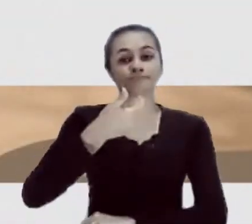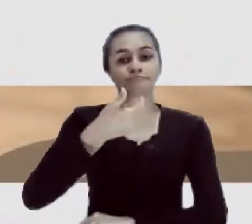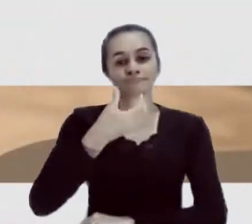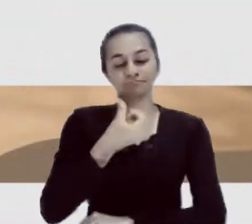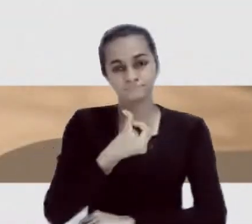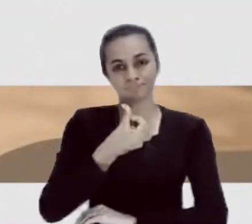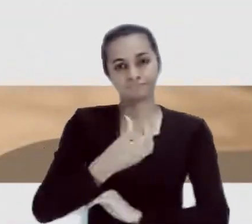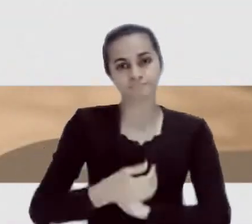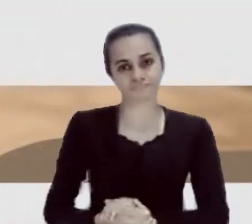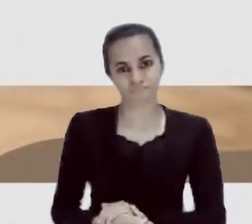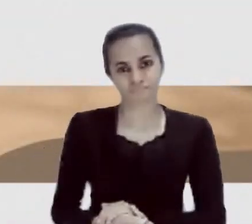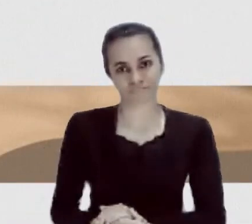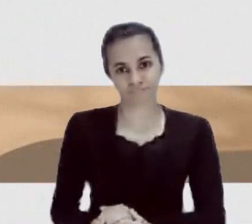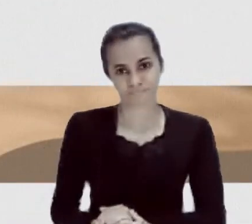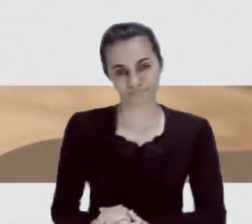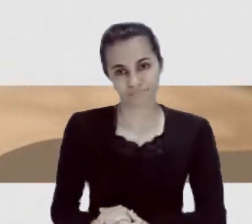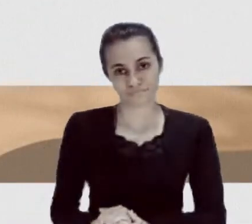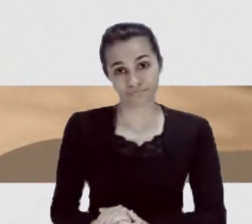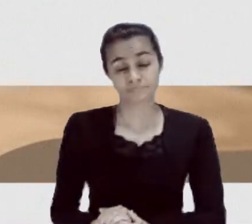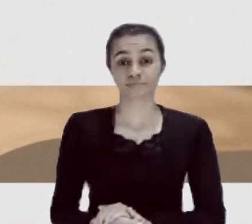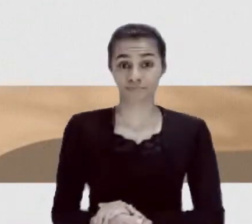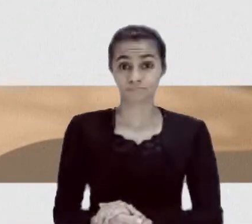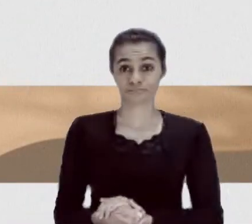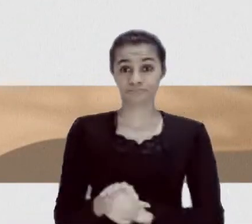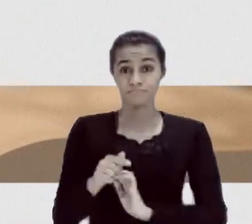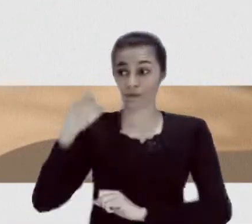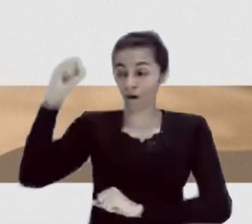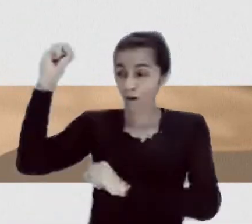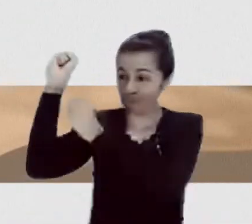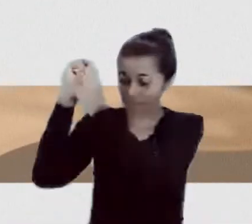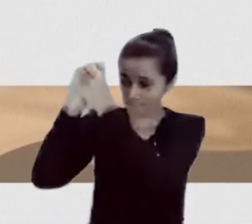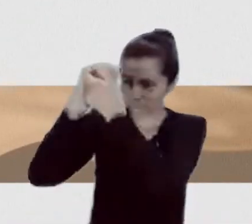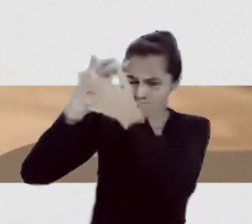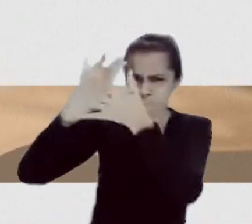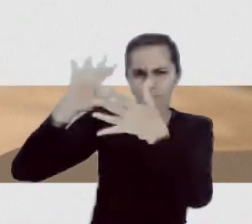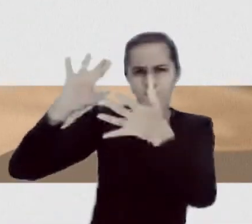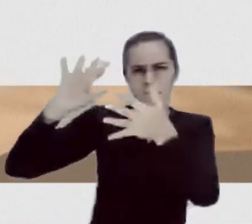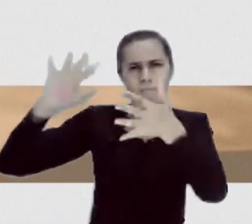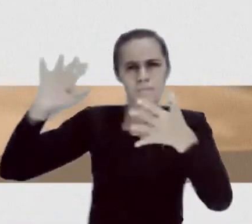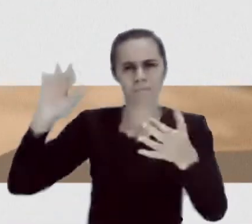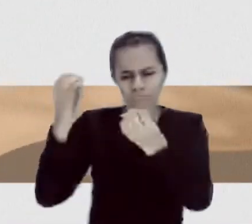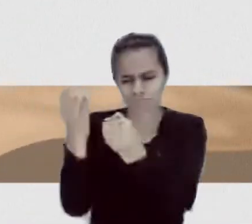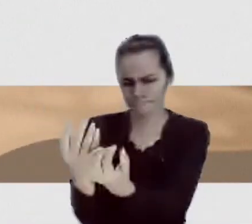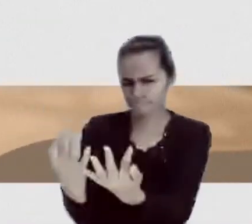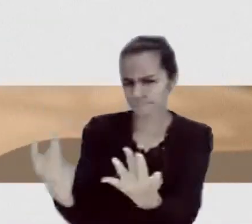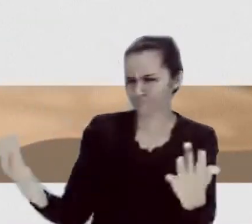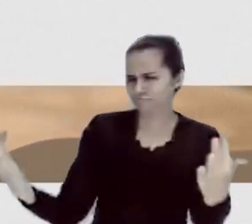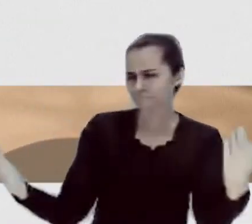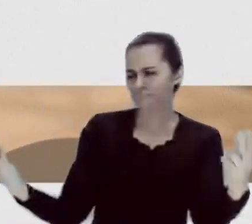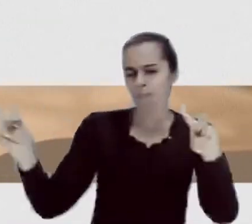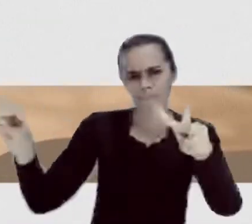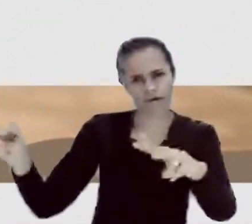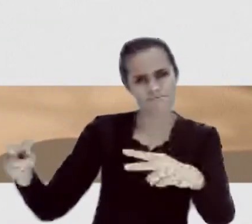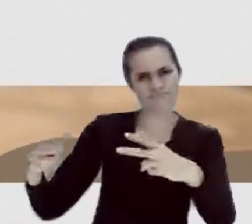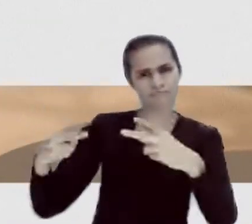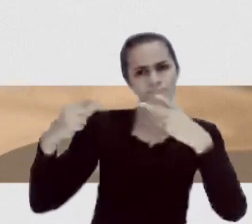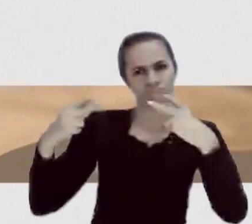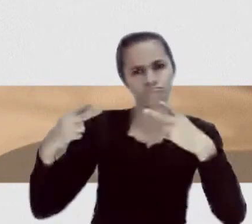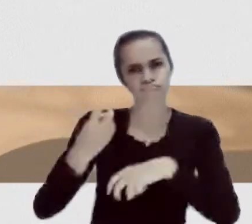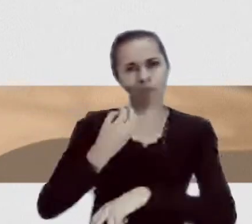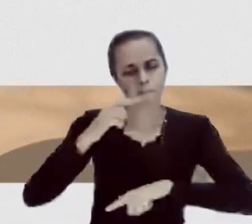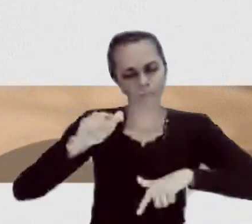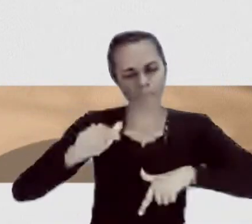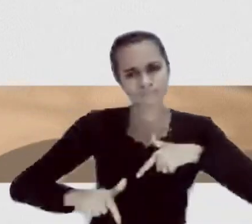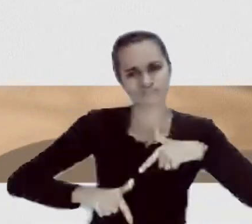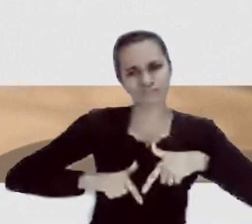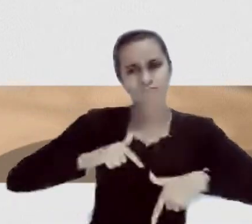Assim, brilhe a luz de vocês diante dos homens, para que vejam as suas boas obras e